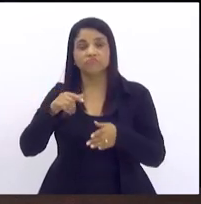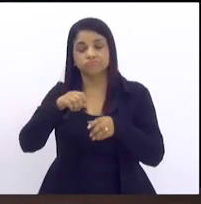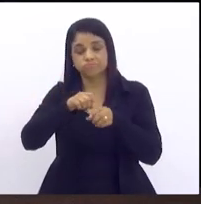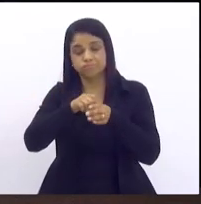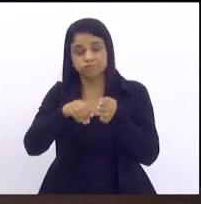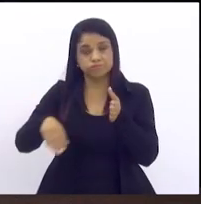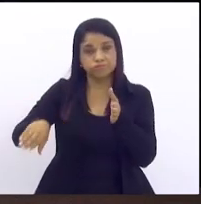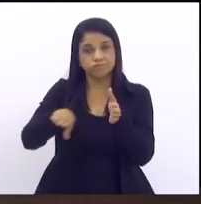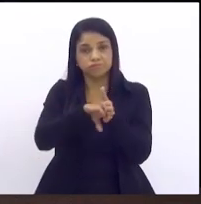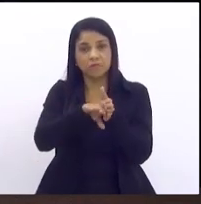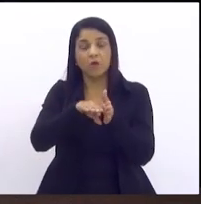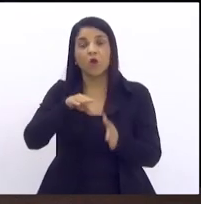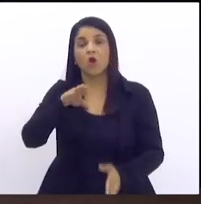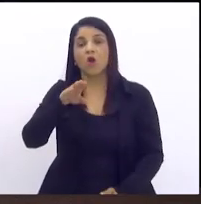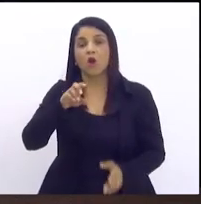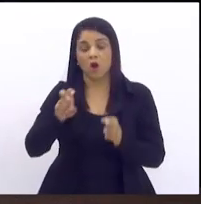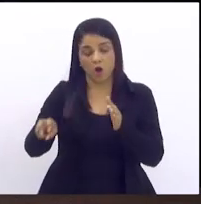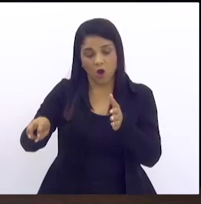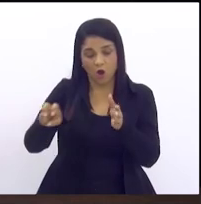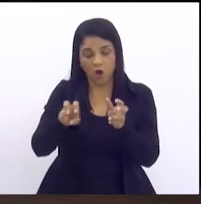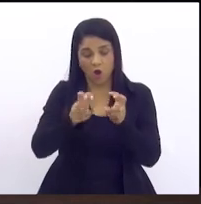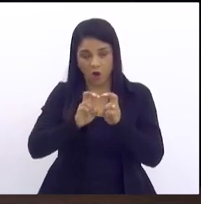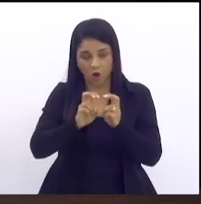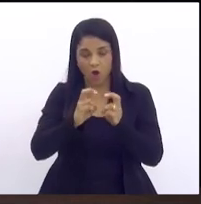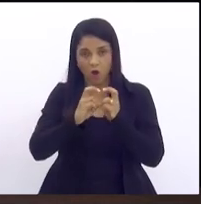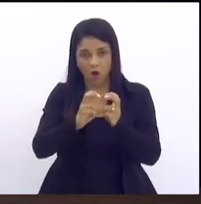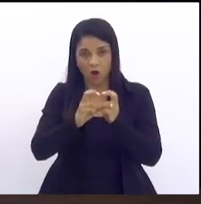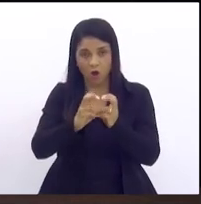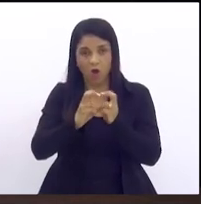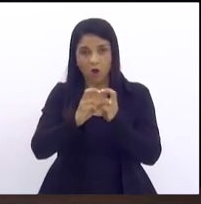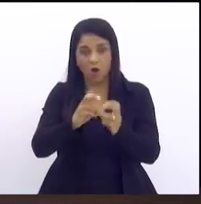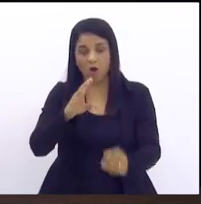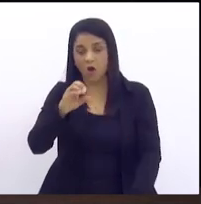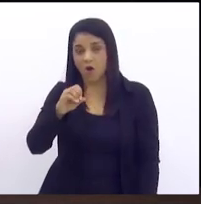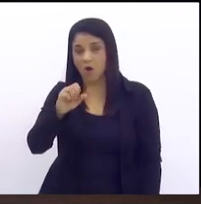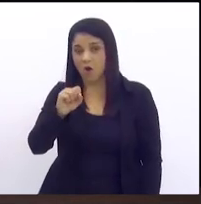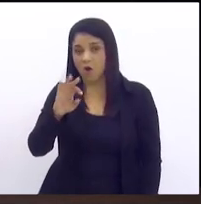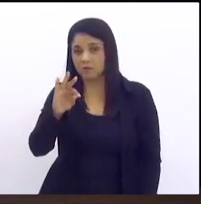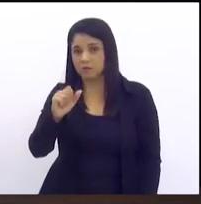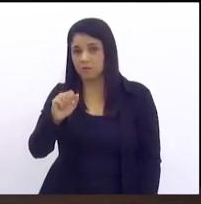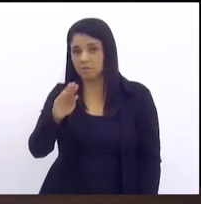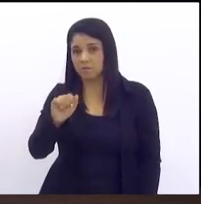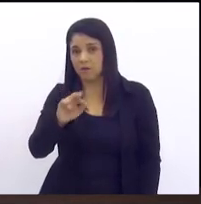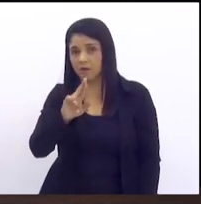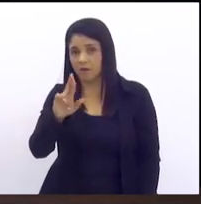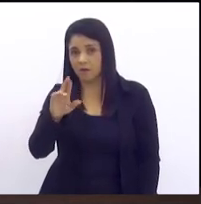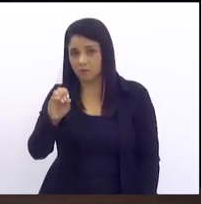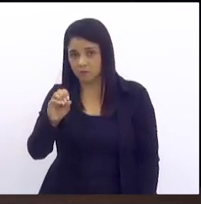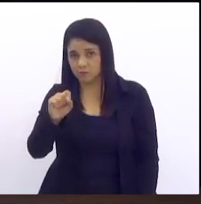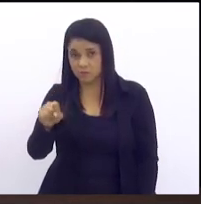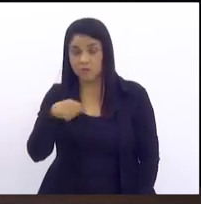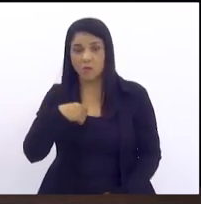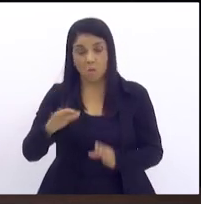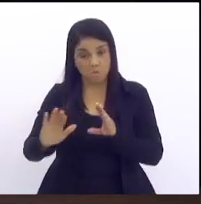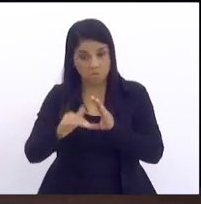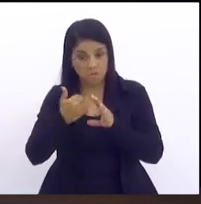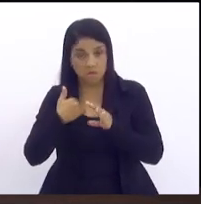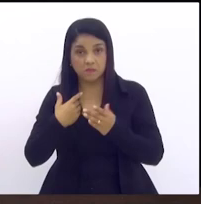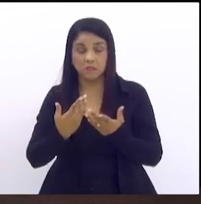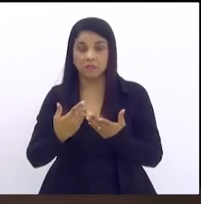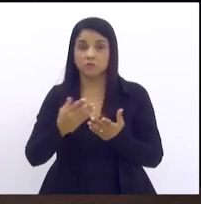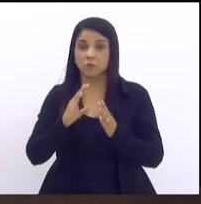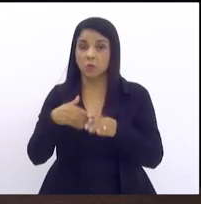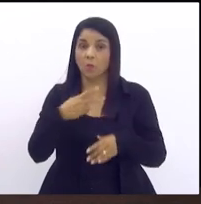Uma vergonha, né? A população aflita dentro da composição. Recebi algumas mensagens, né, já que eu fui presidente da